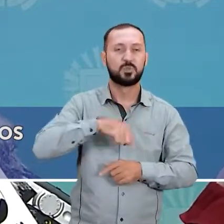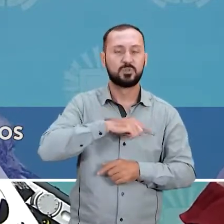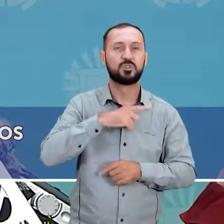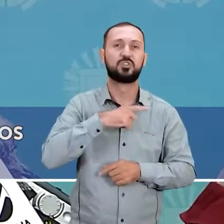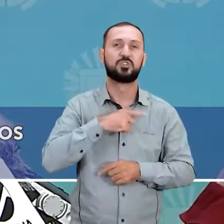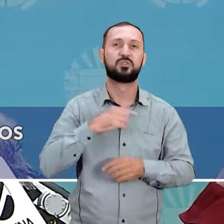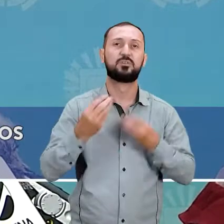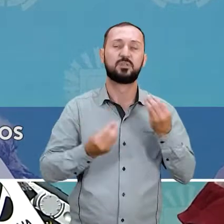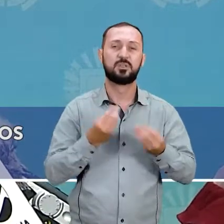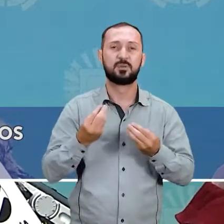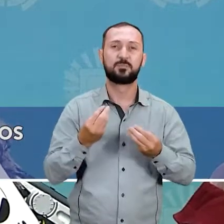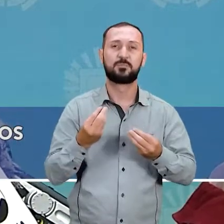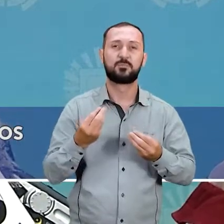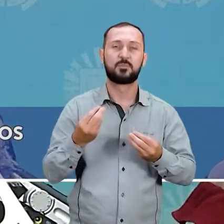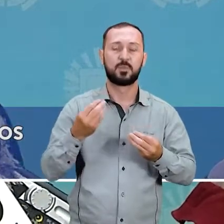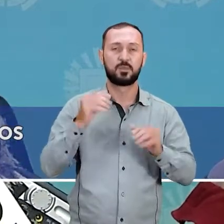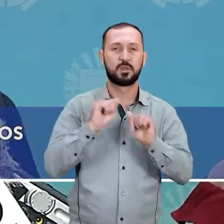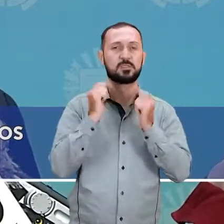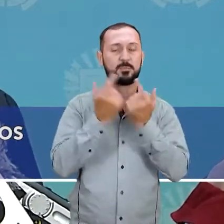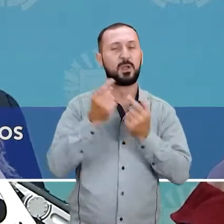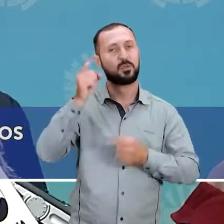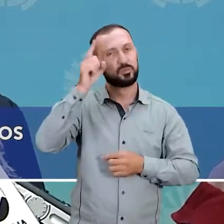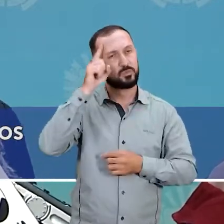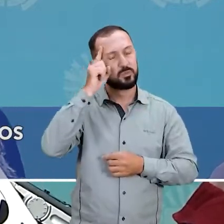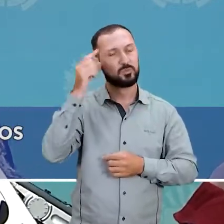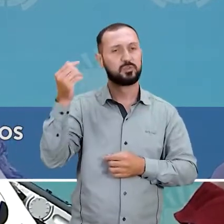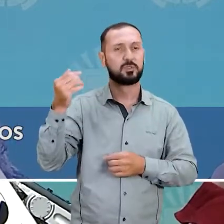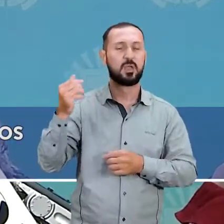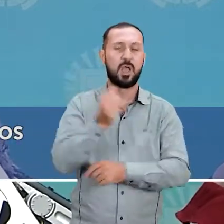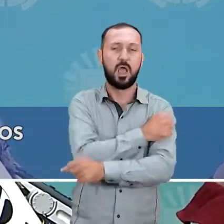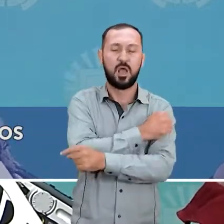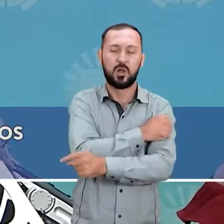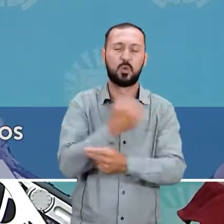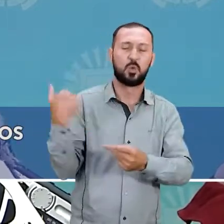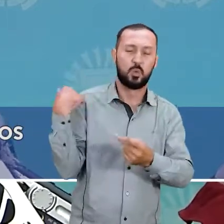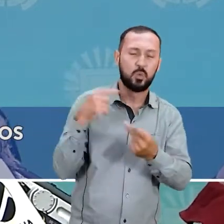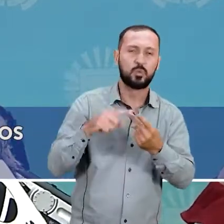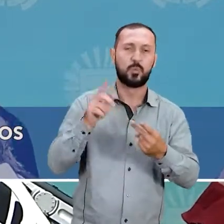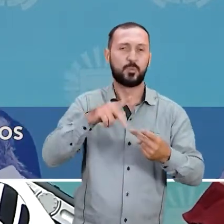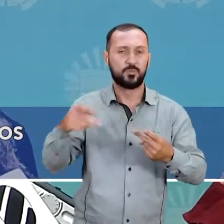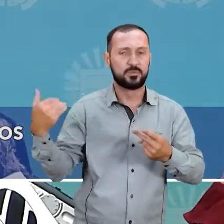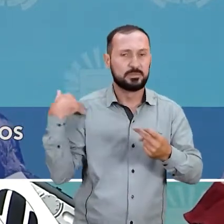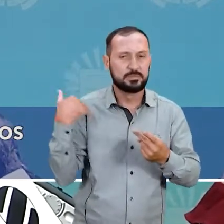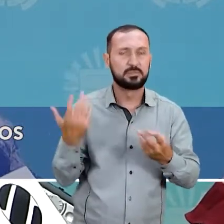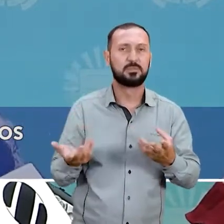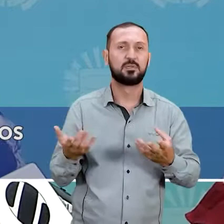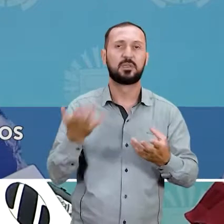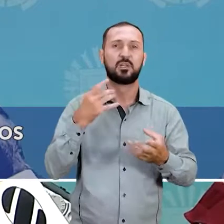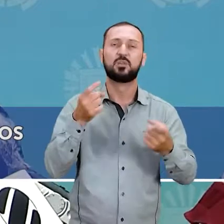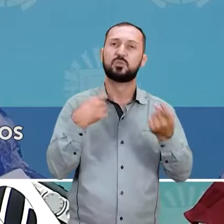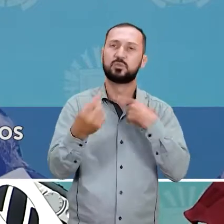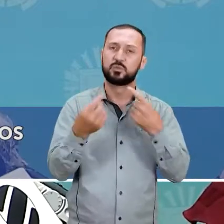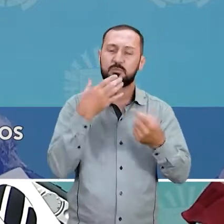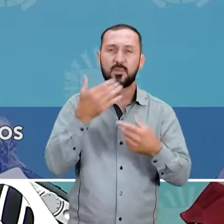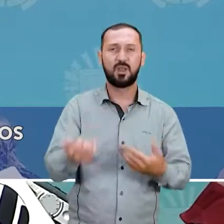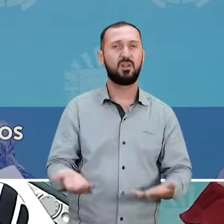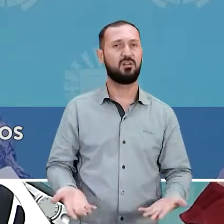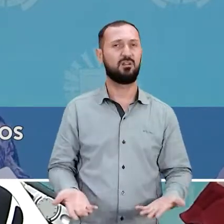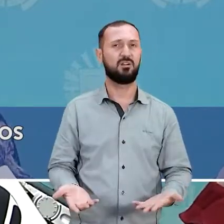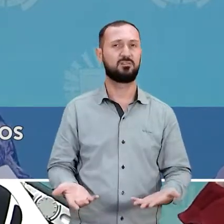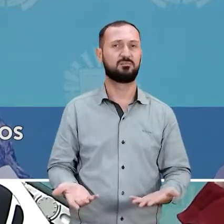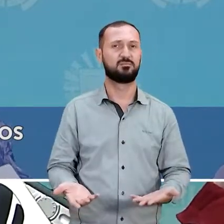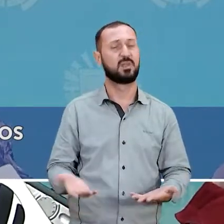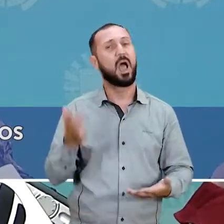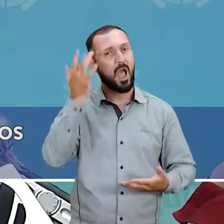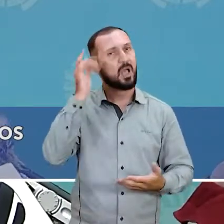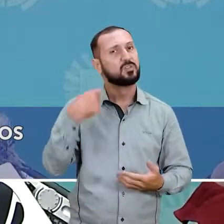transtornos que nós estamos recebendo aqui na Assembleia todo dia, alunos, professores, né, querendo discutir